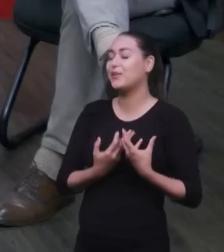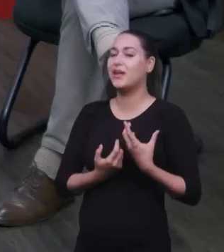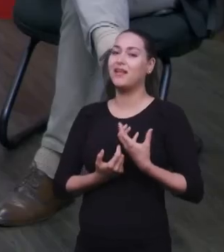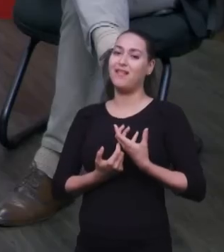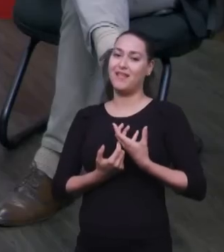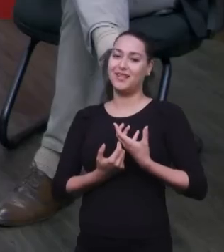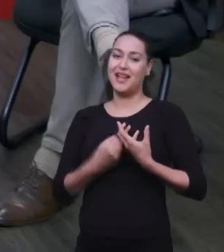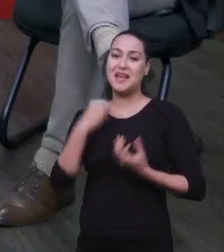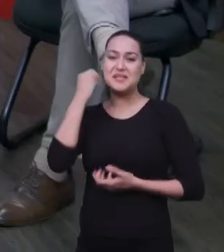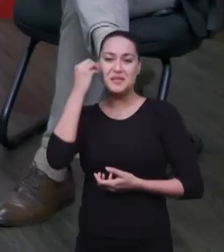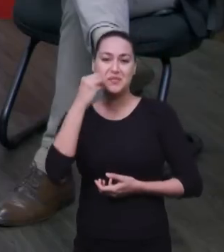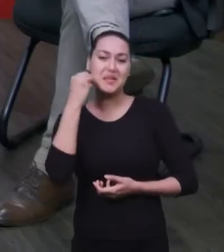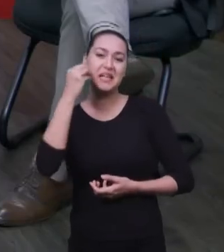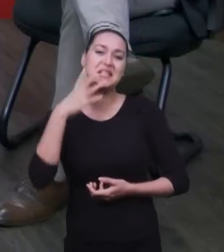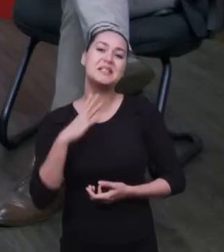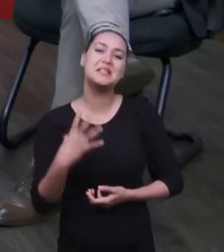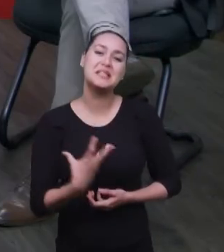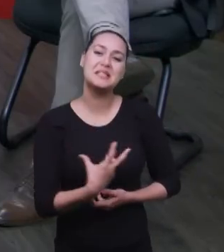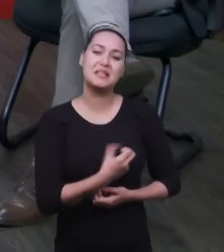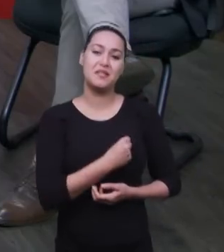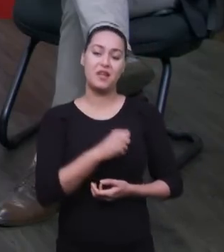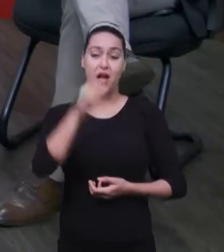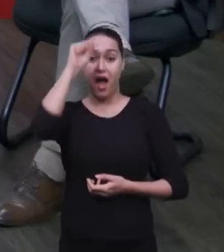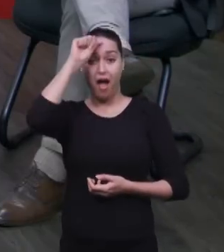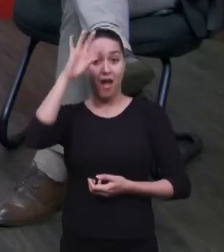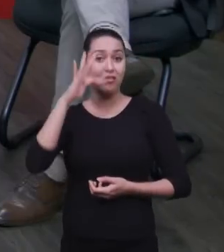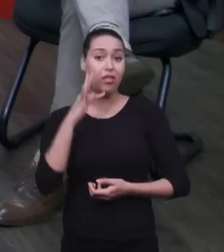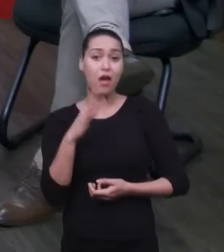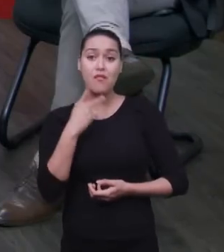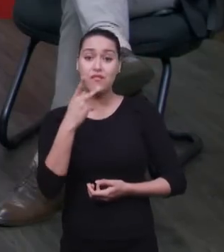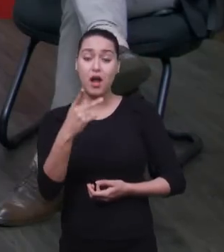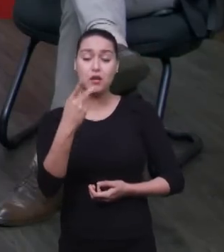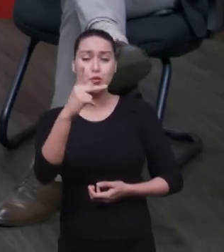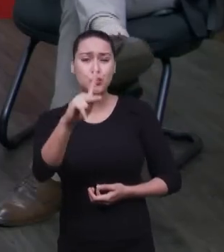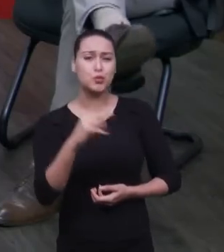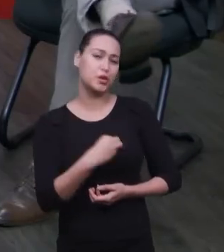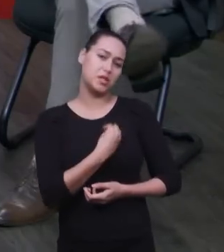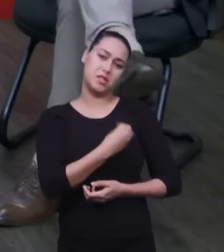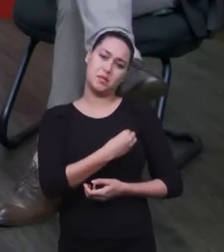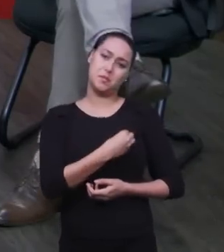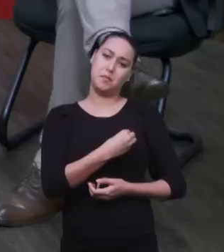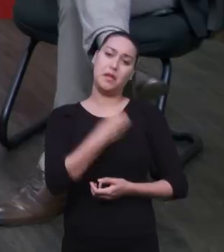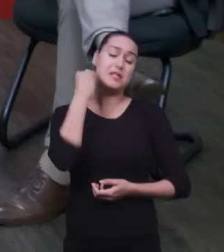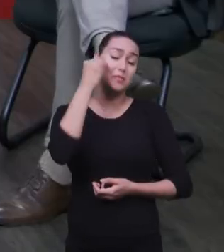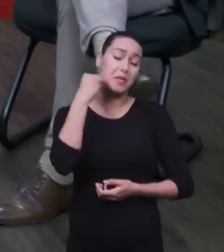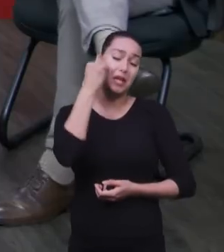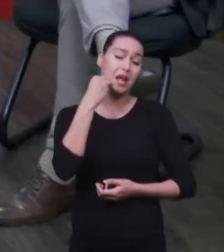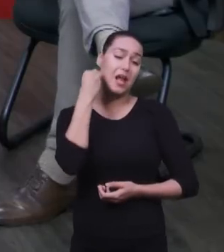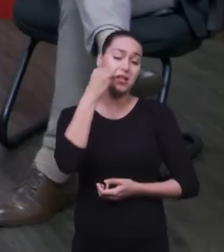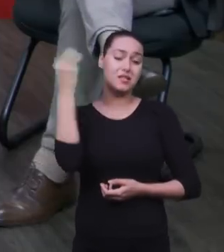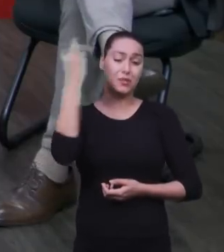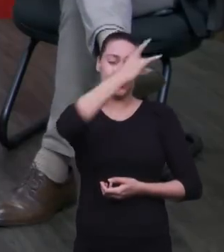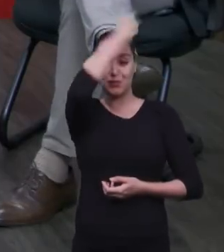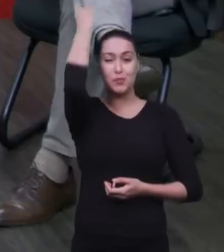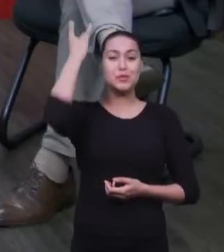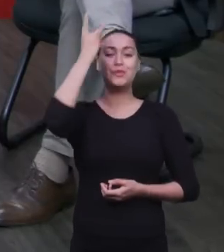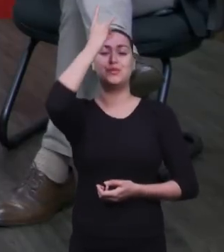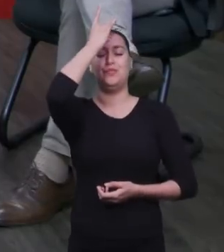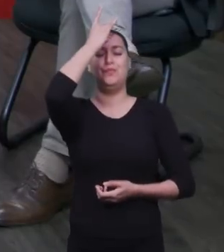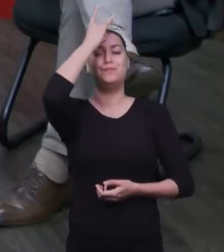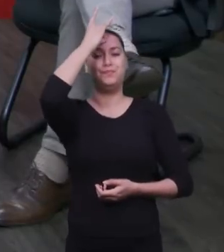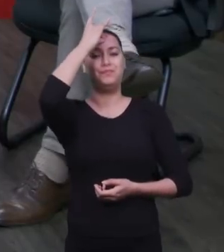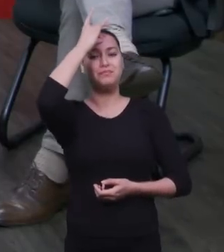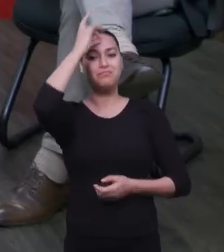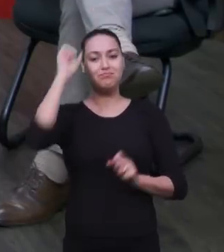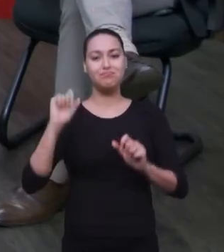teve uma experiência de conversão. Glória a Deus. Então, você vai falar para um ateu, fala aquilo que é a sua experiência com o Espírito Santo. E é isso que o